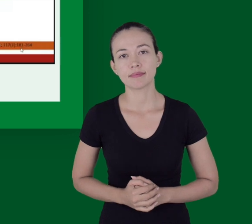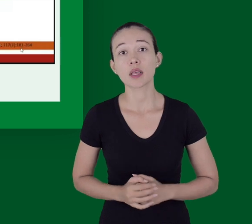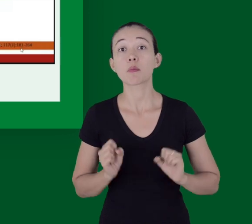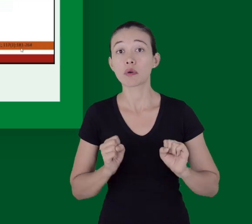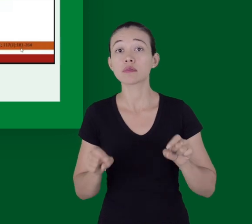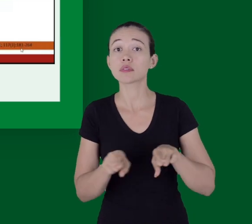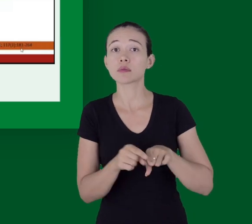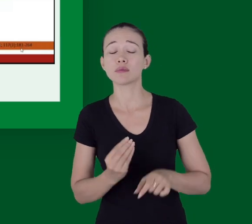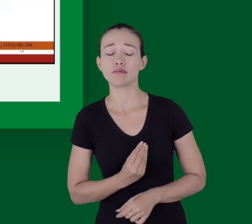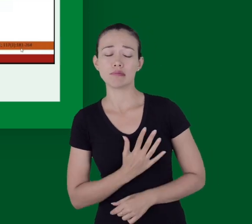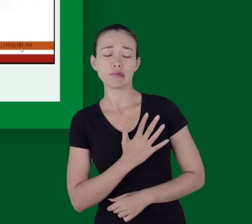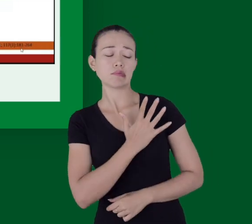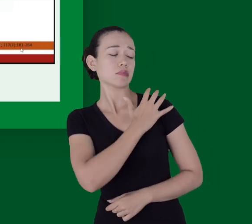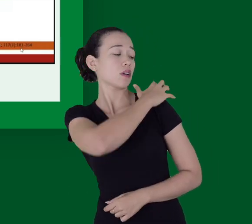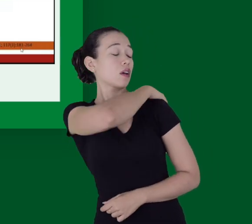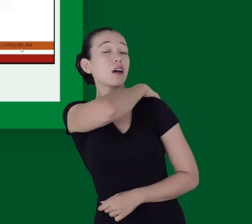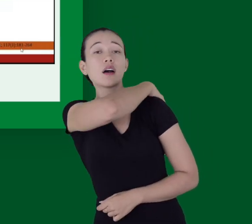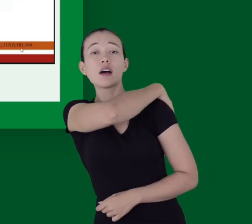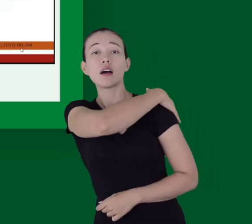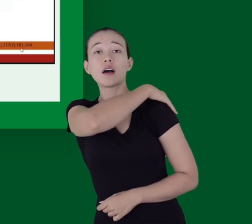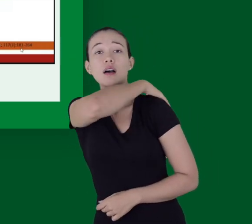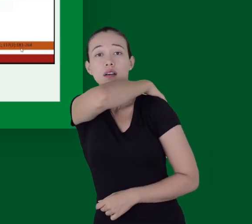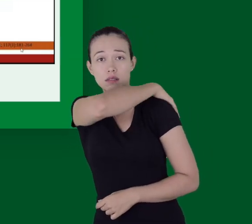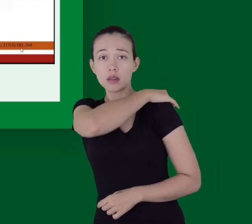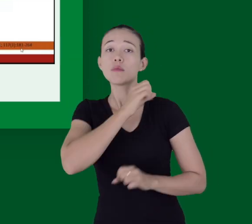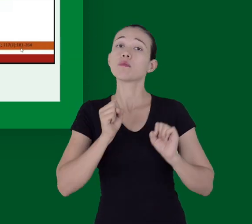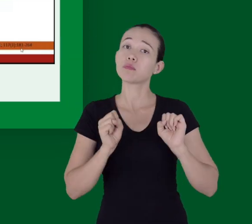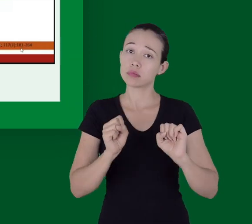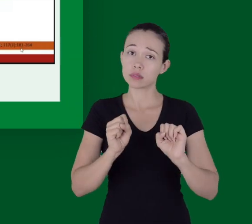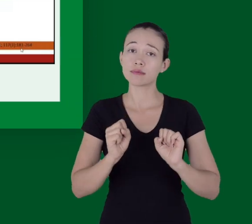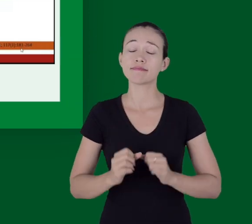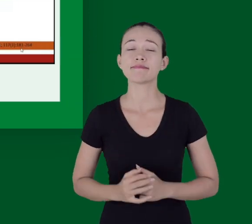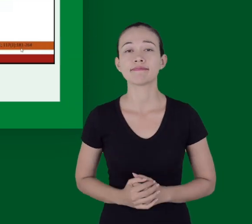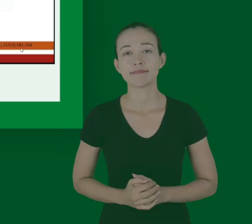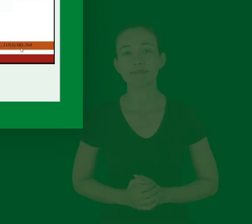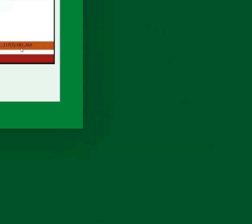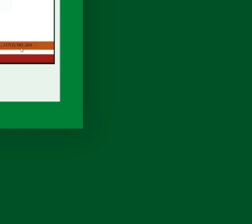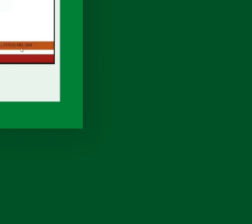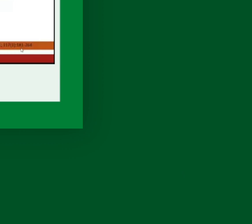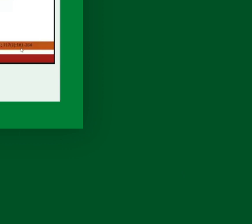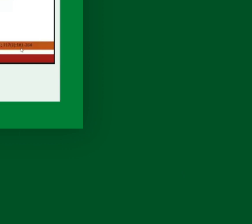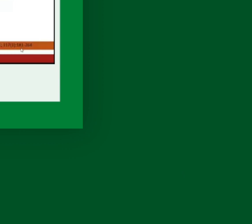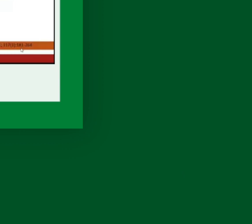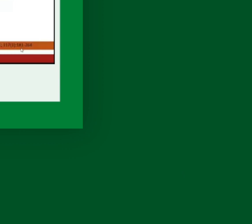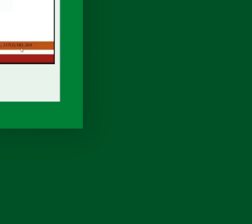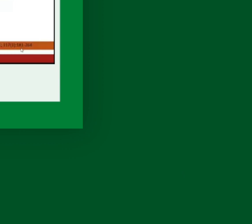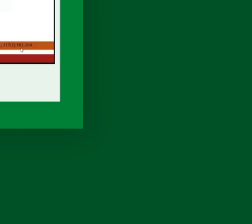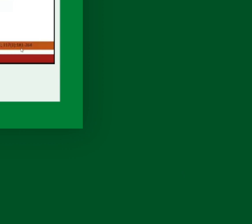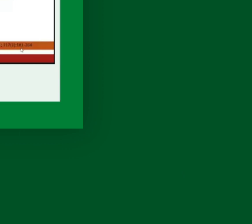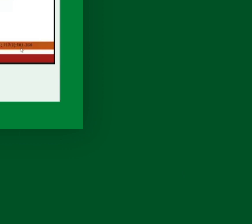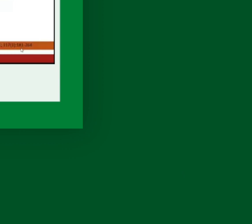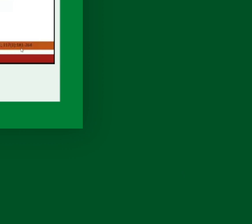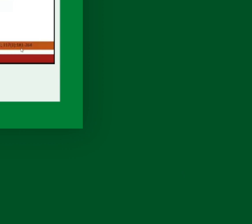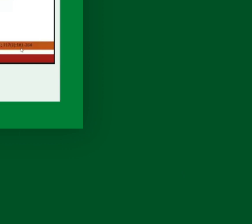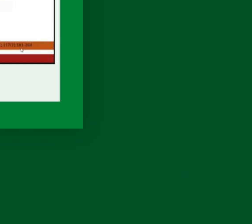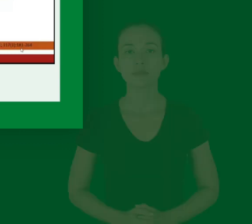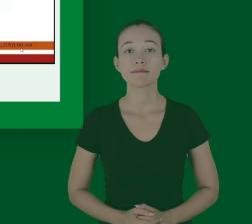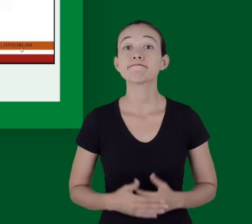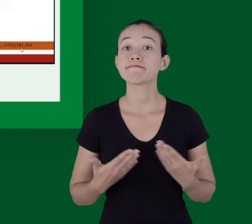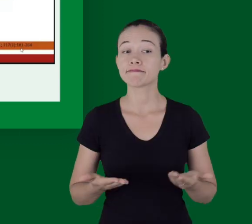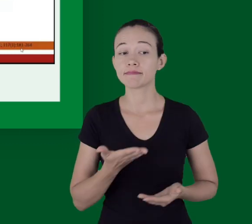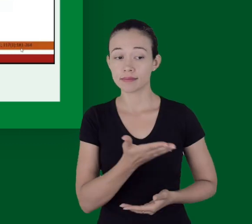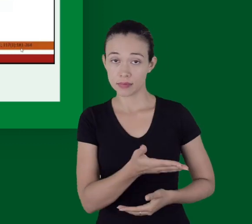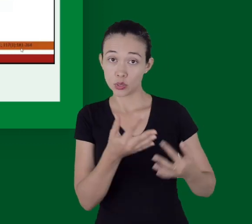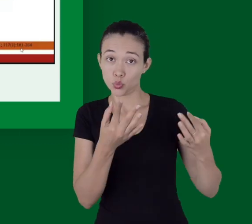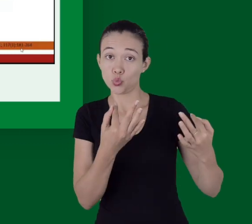qualquer local, ela pode irradiar até para as costas. Então, tudo aqui pode ser irradiação típica, né? Desse tipo de dor.